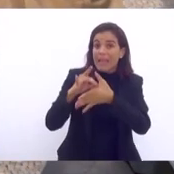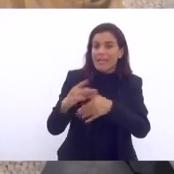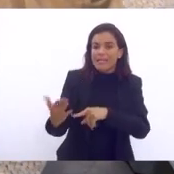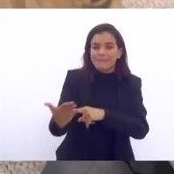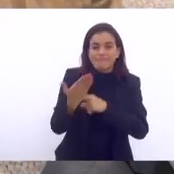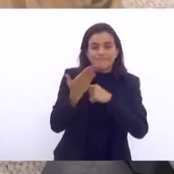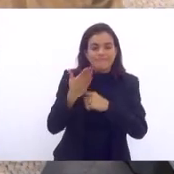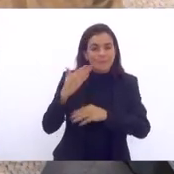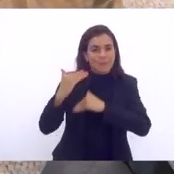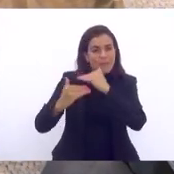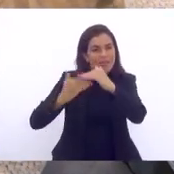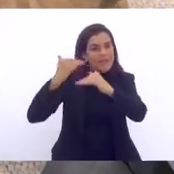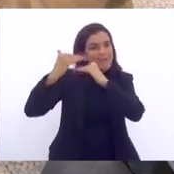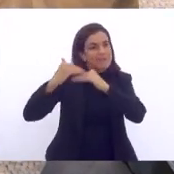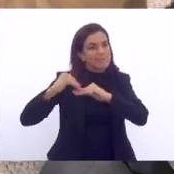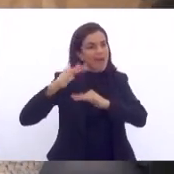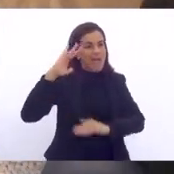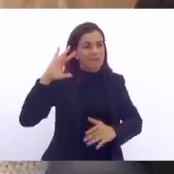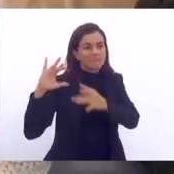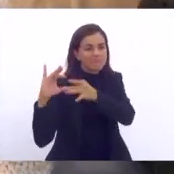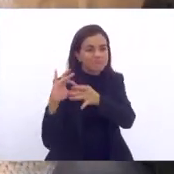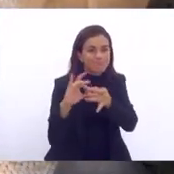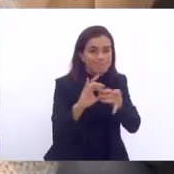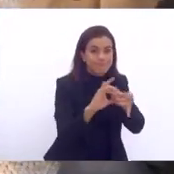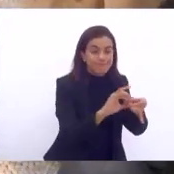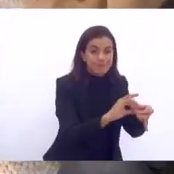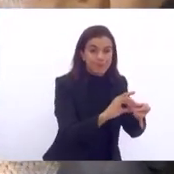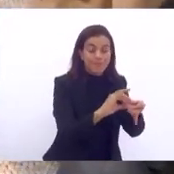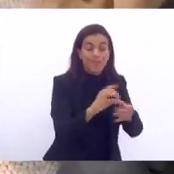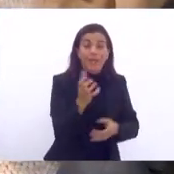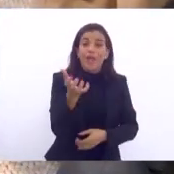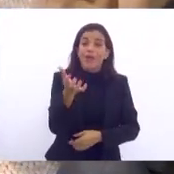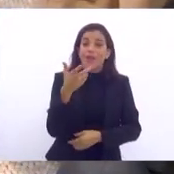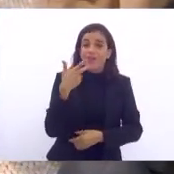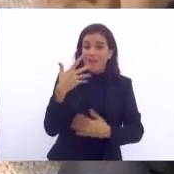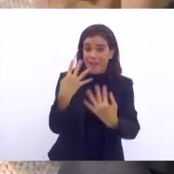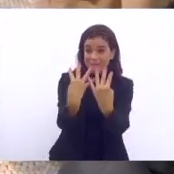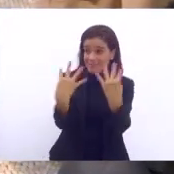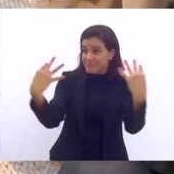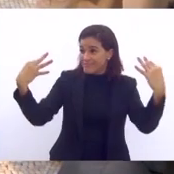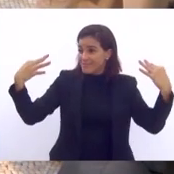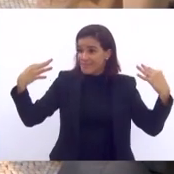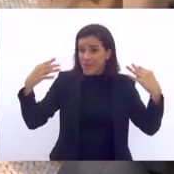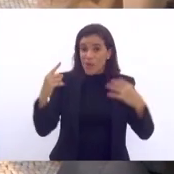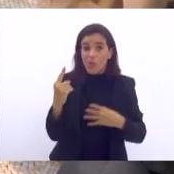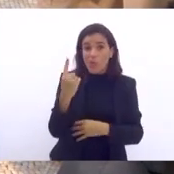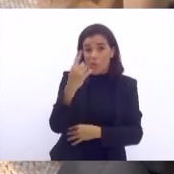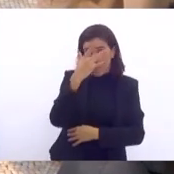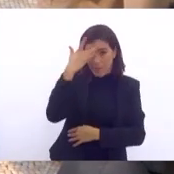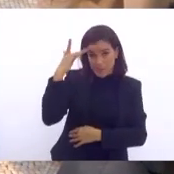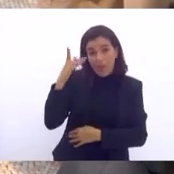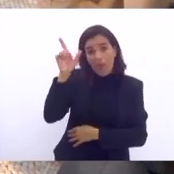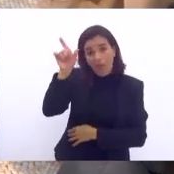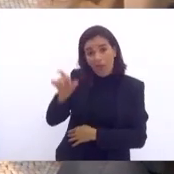sentido. E eu queria dizer publicamente que uma dessas pessoas foi o Rodrigo Amorim, o deputado Rodrigo Amorim. Me deu